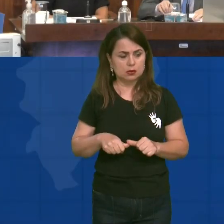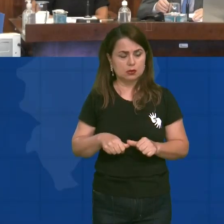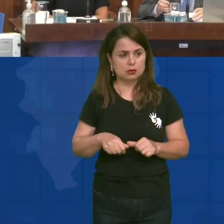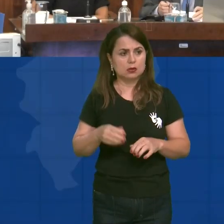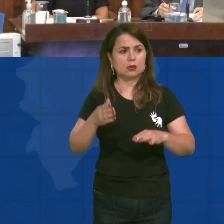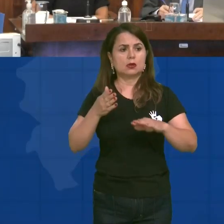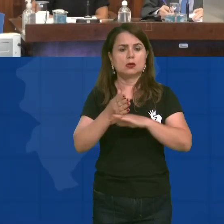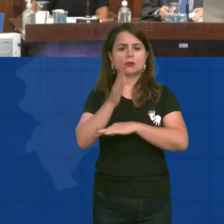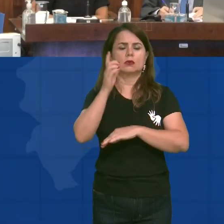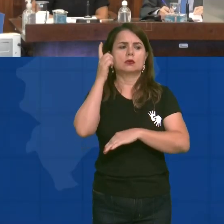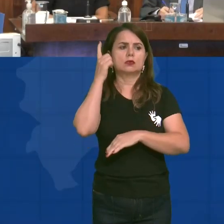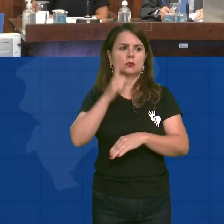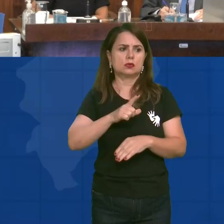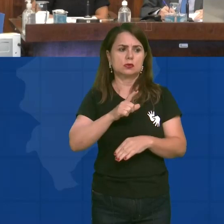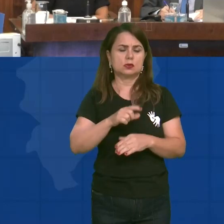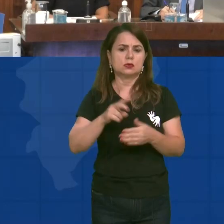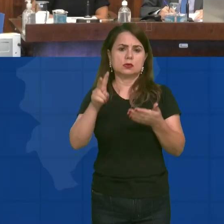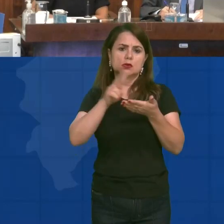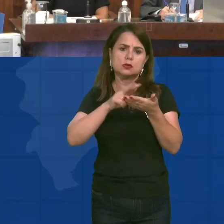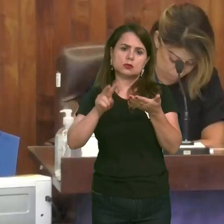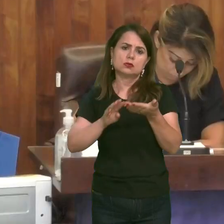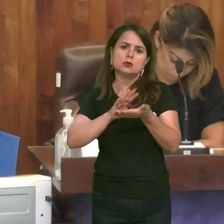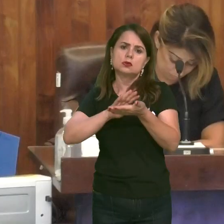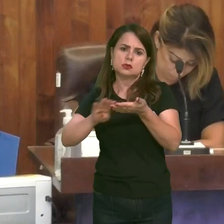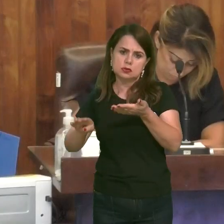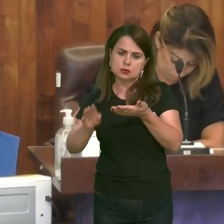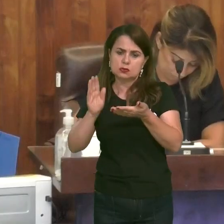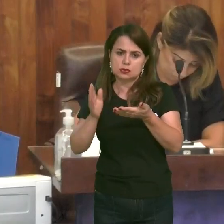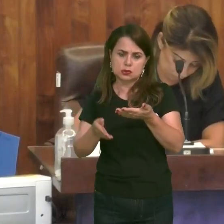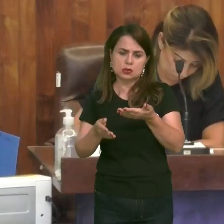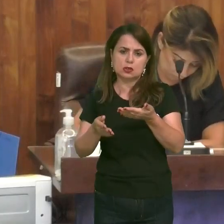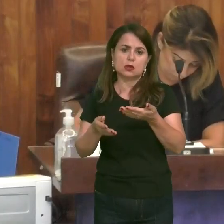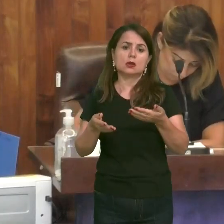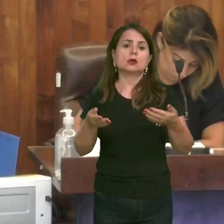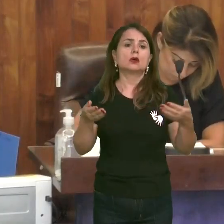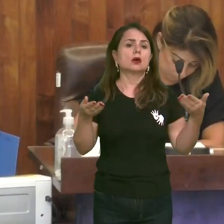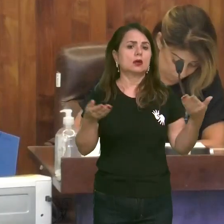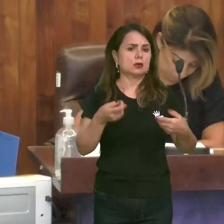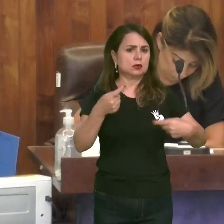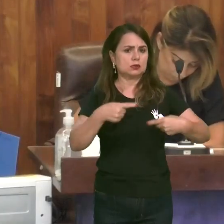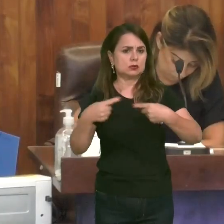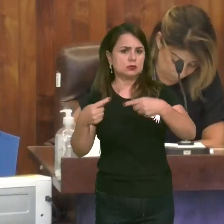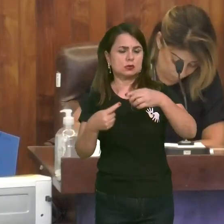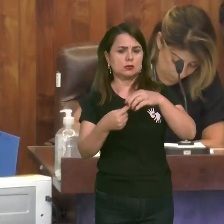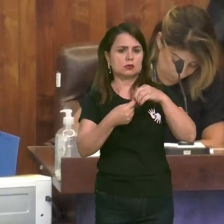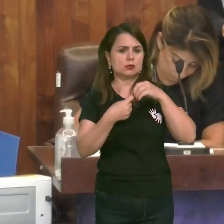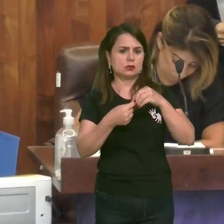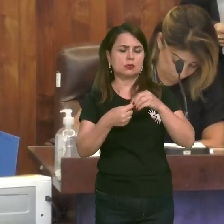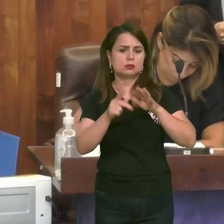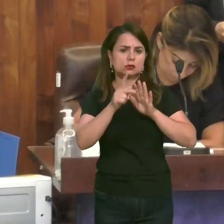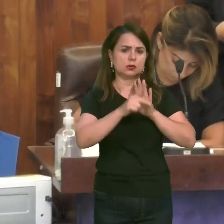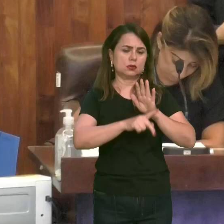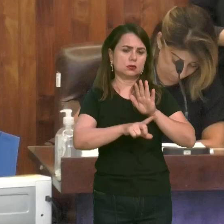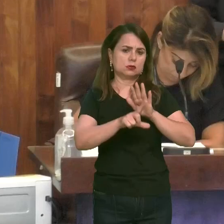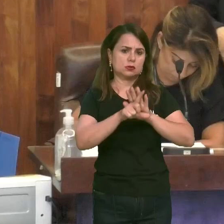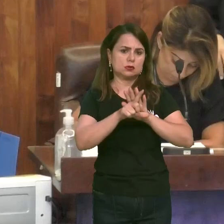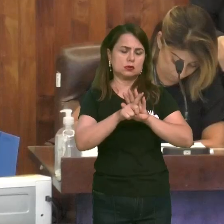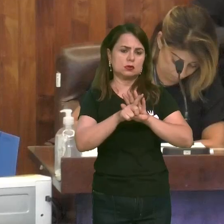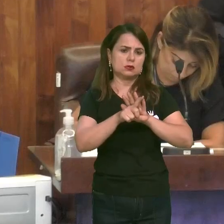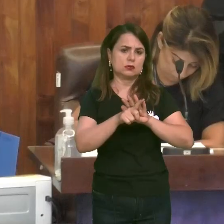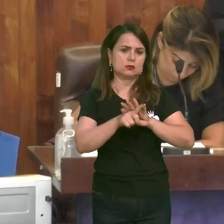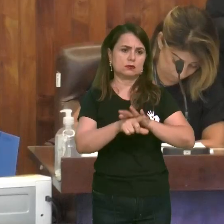aprovado dispensado que foi a leitura está em discussão única ao projeto de lei 132 2022